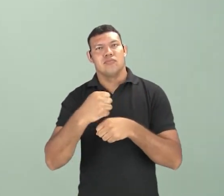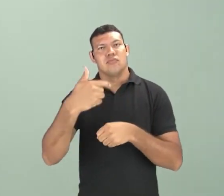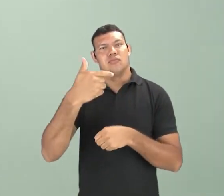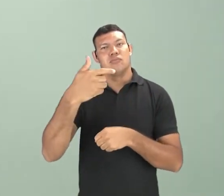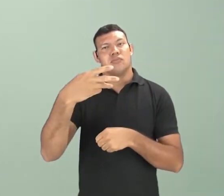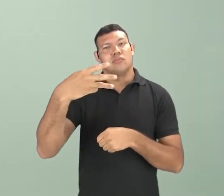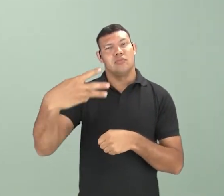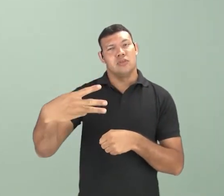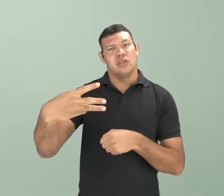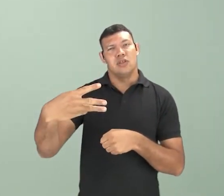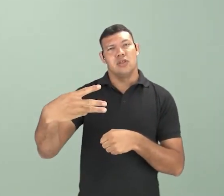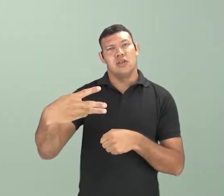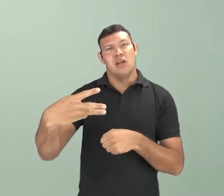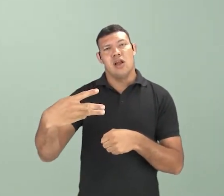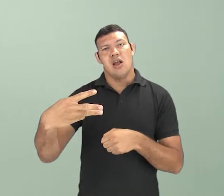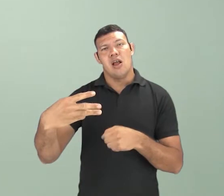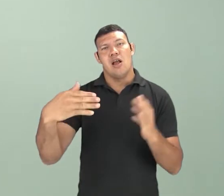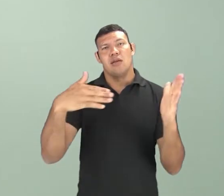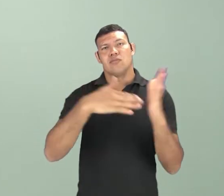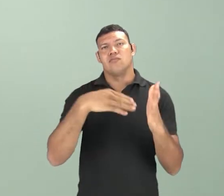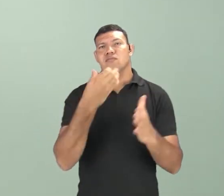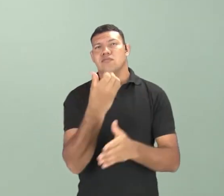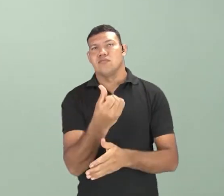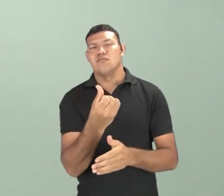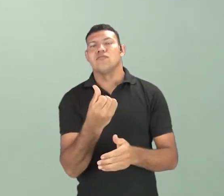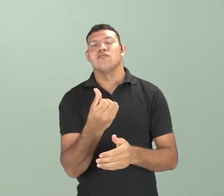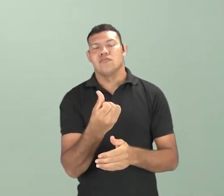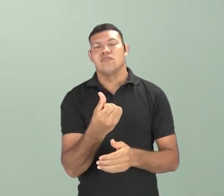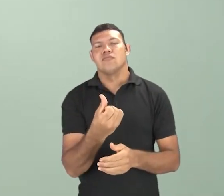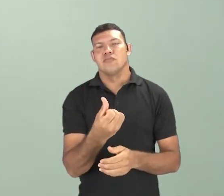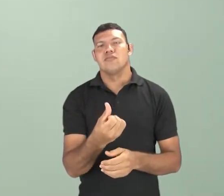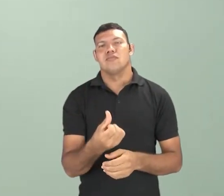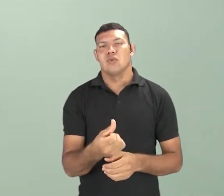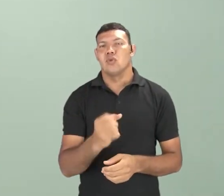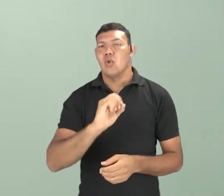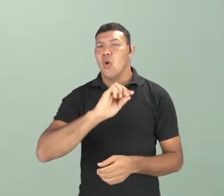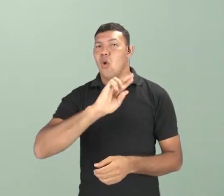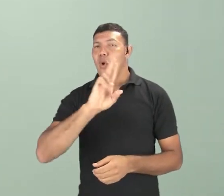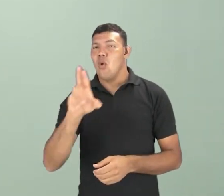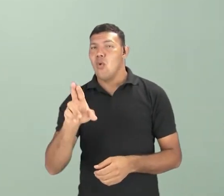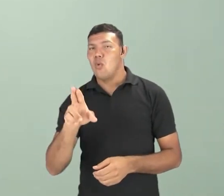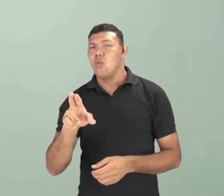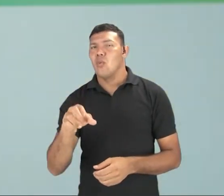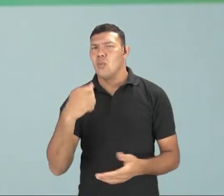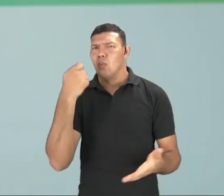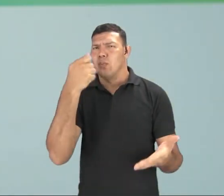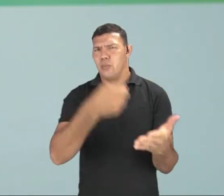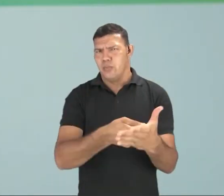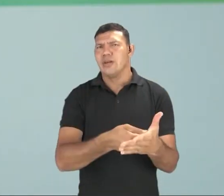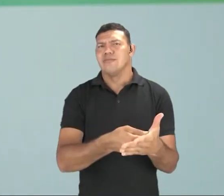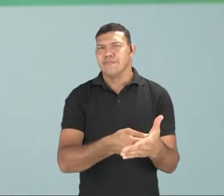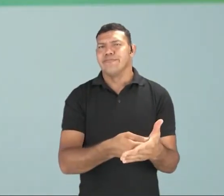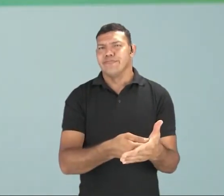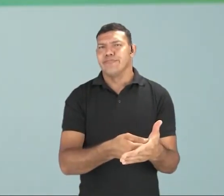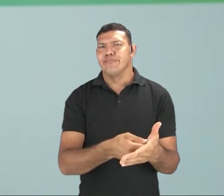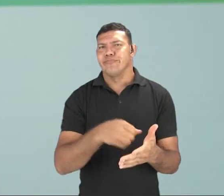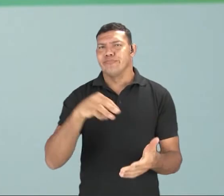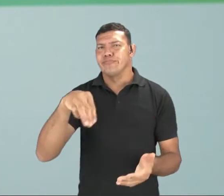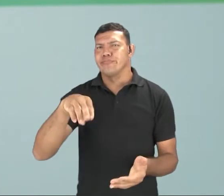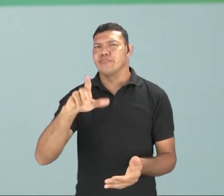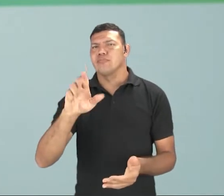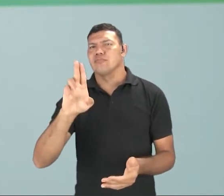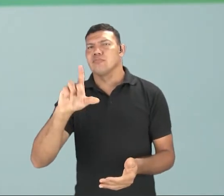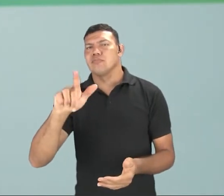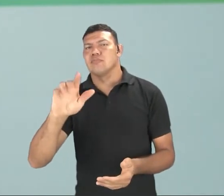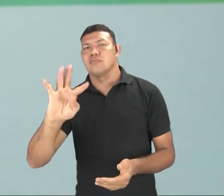tem noção do que está fazendo. Ou se tem, né, tentam infringir essa lei. Então, com certeza, essa